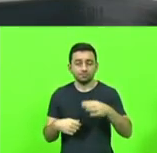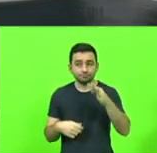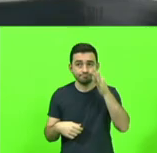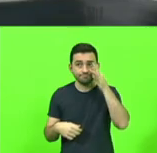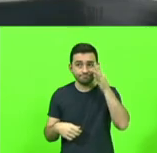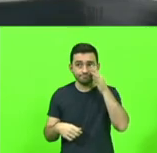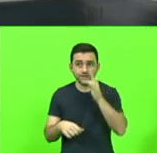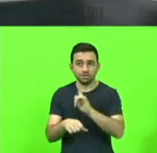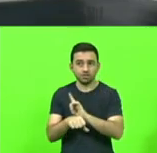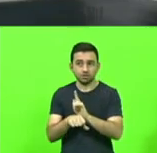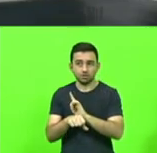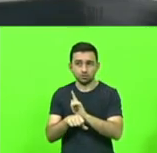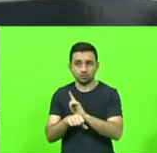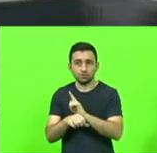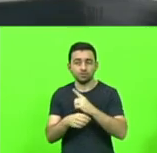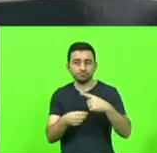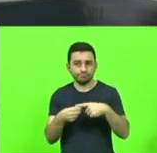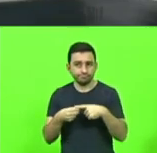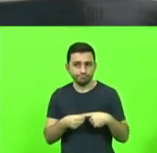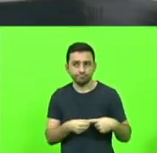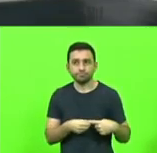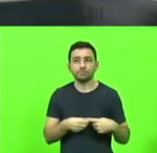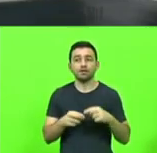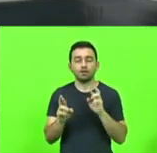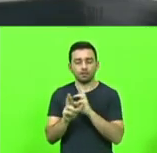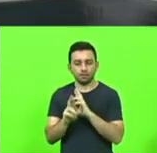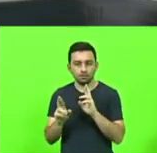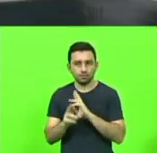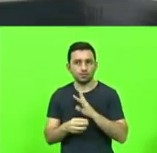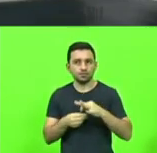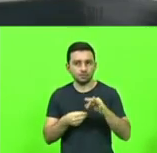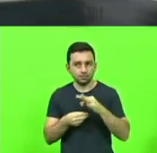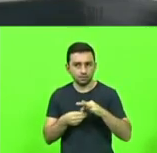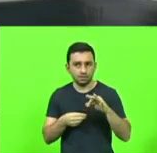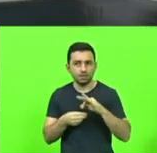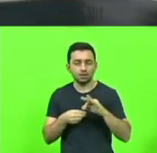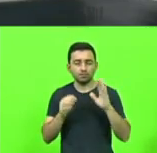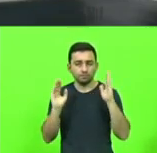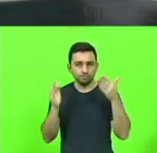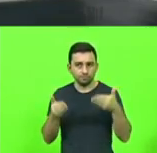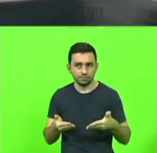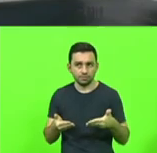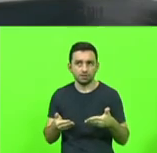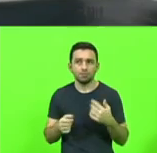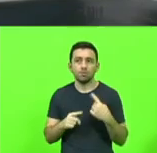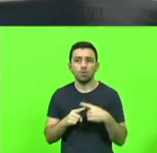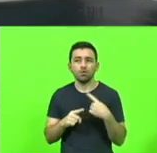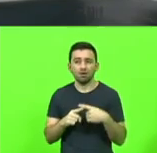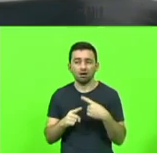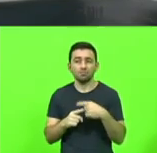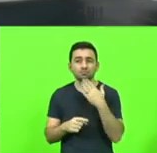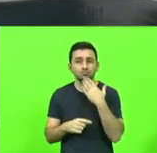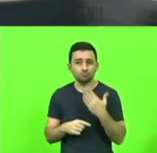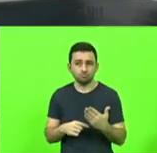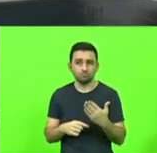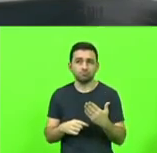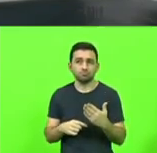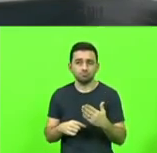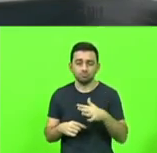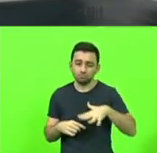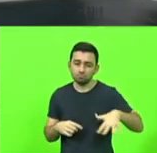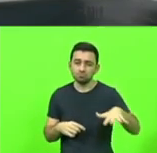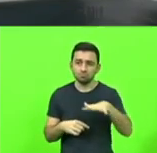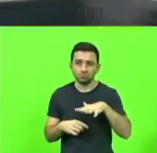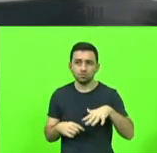gestores municipais em relação às entidades especializadas, visto que essa demanda é suprida pelo